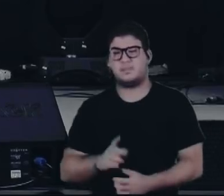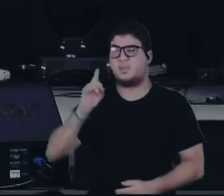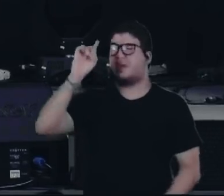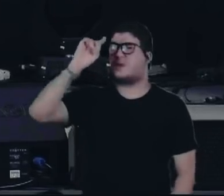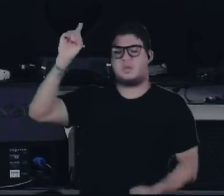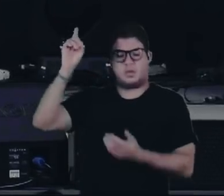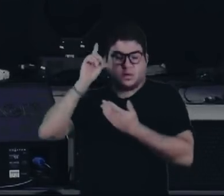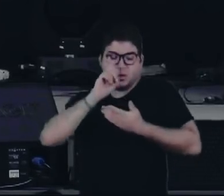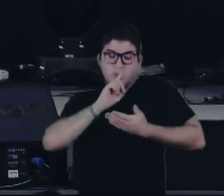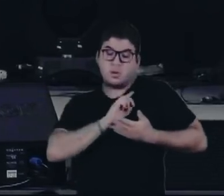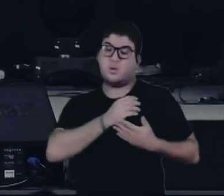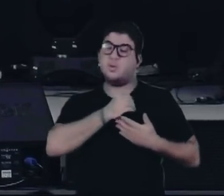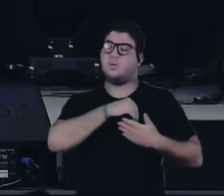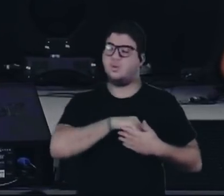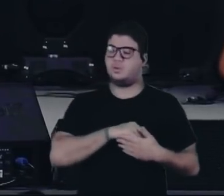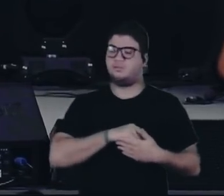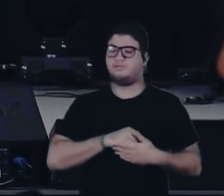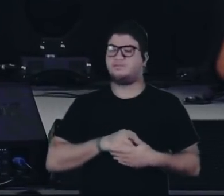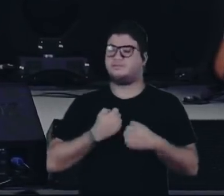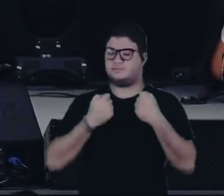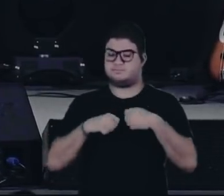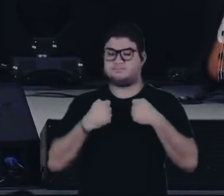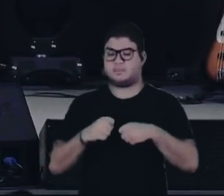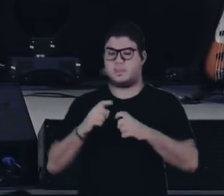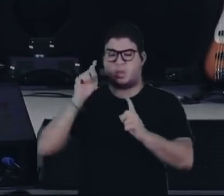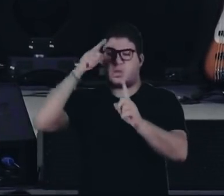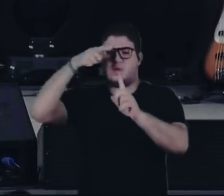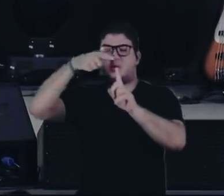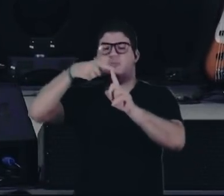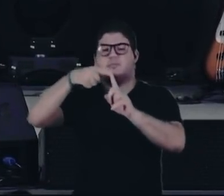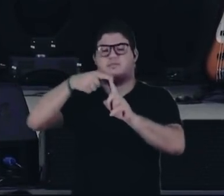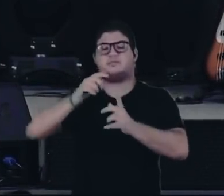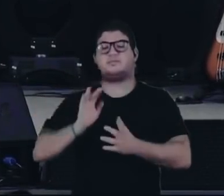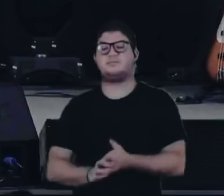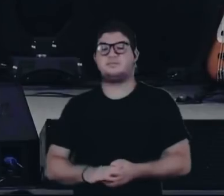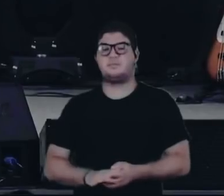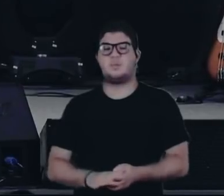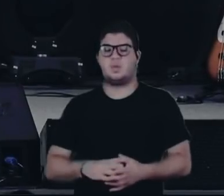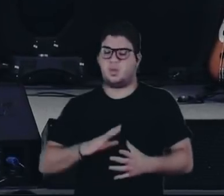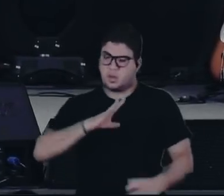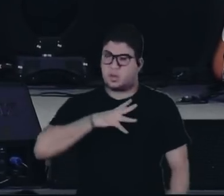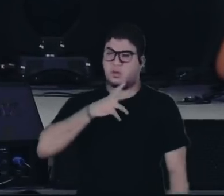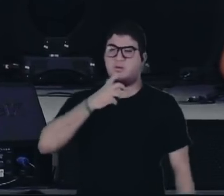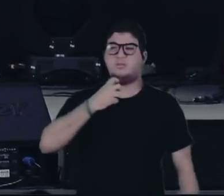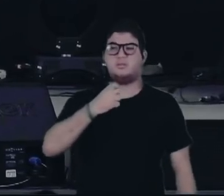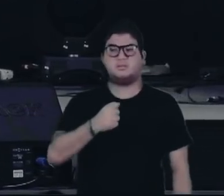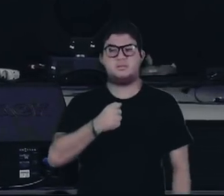colocou no seu coração, por quê? Porque vai ser necessário para o seu propósito. Está aí. Agora tenha coragem.